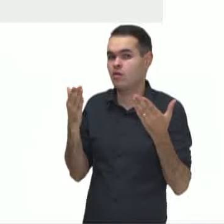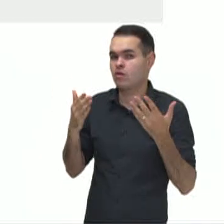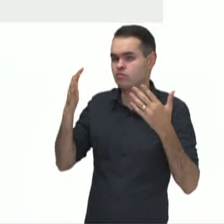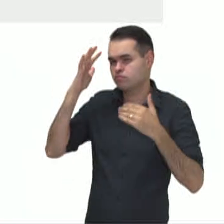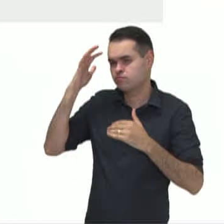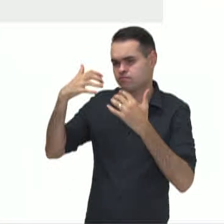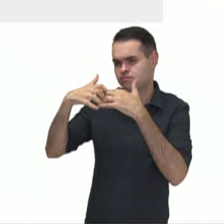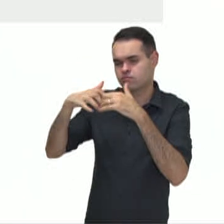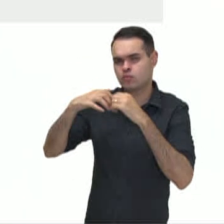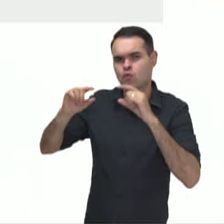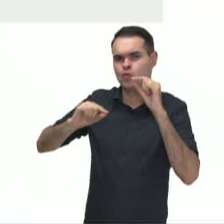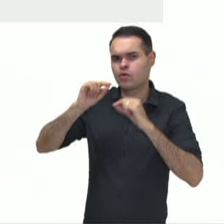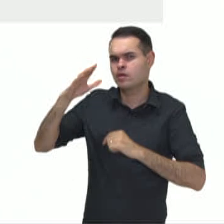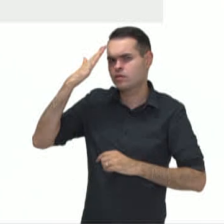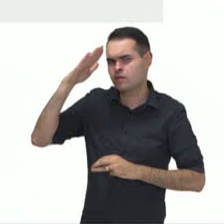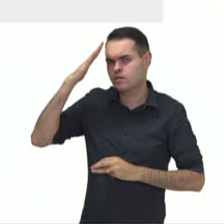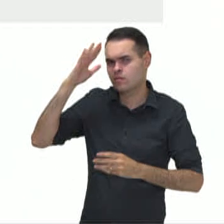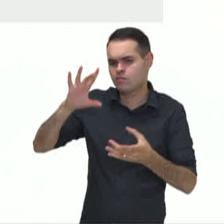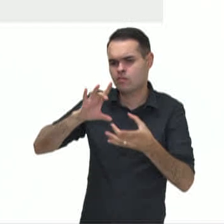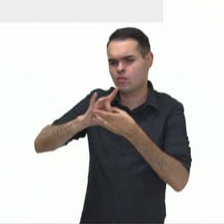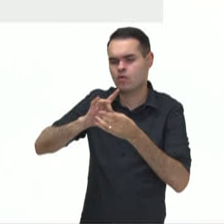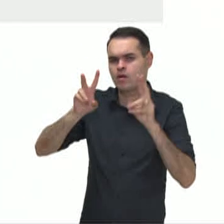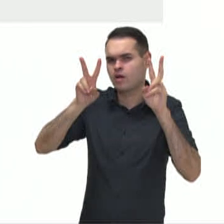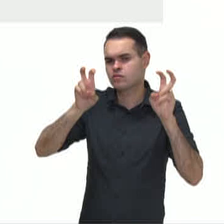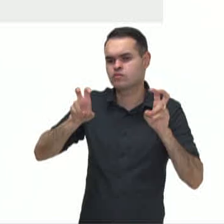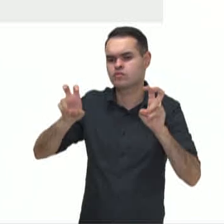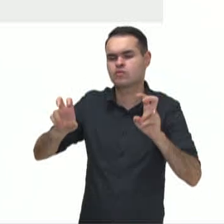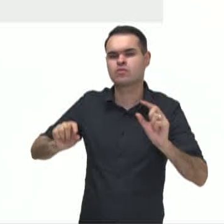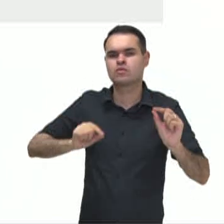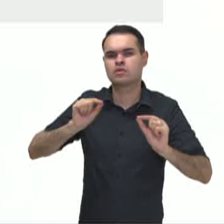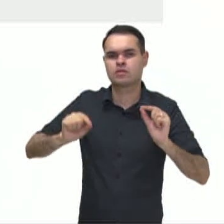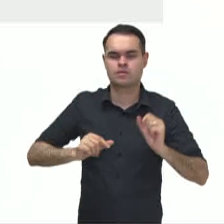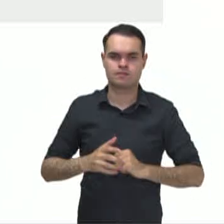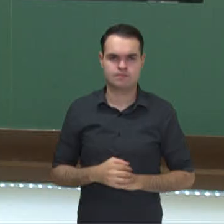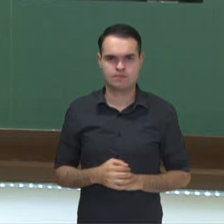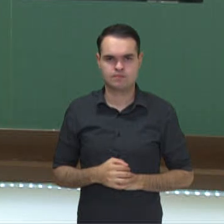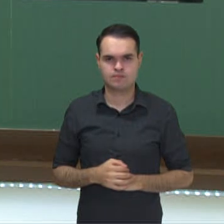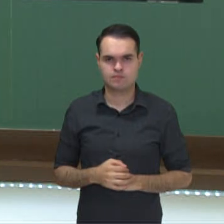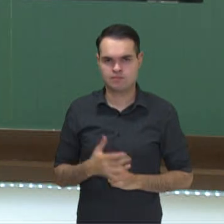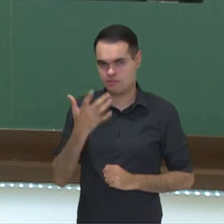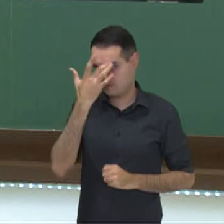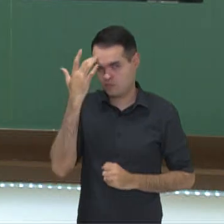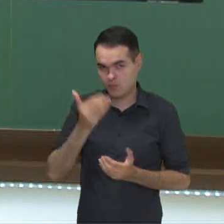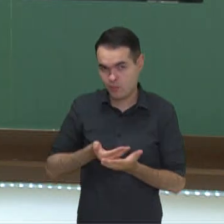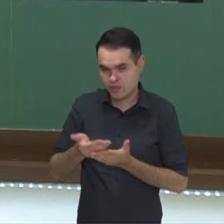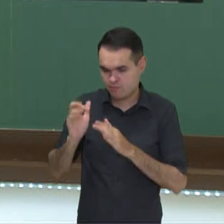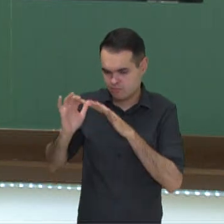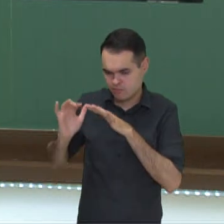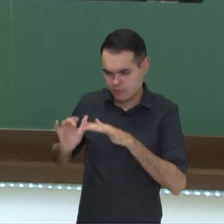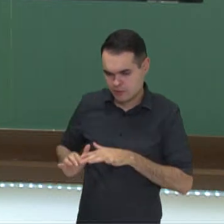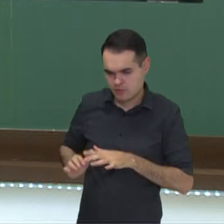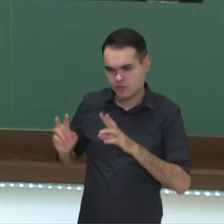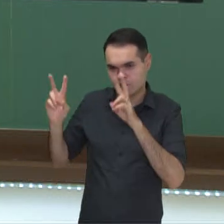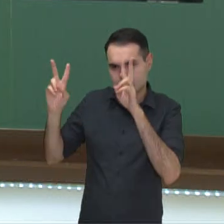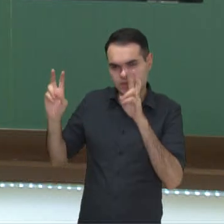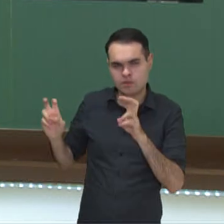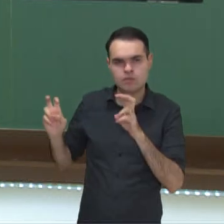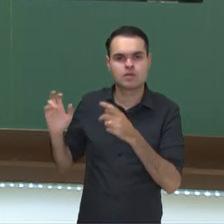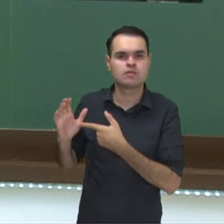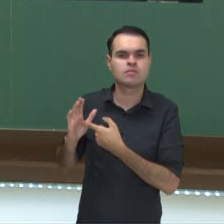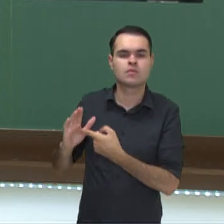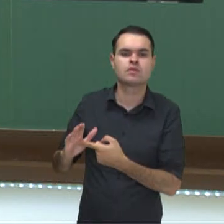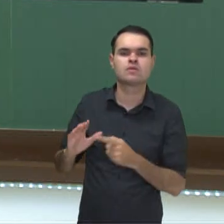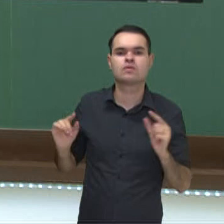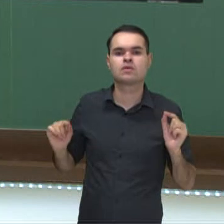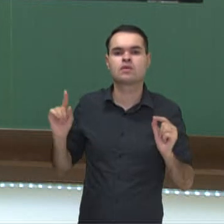Que entendimento foi apontado para apresentar o assunto? Então, o redator, para iniciar, introduzir o tema, ele traz